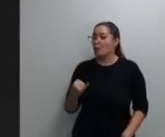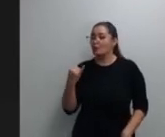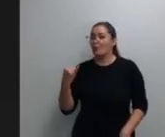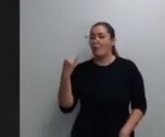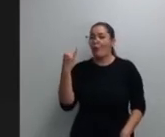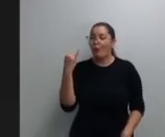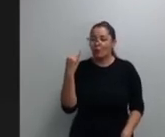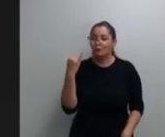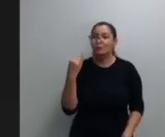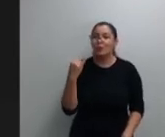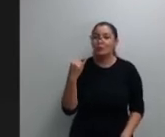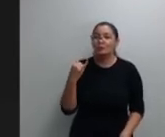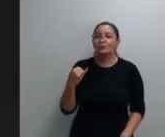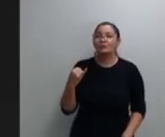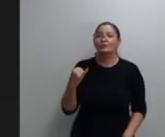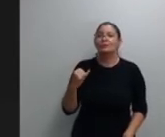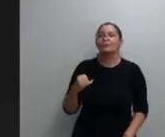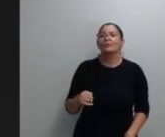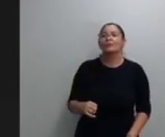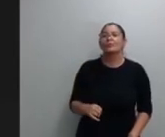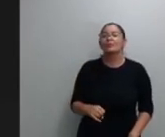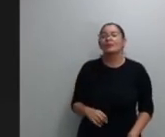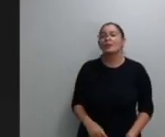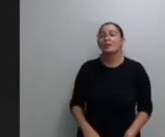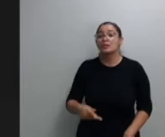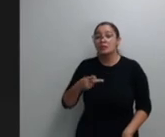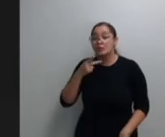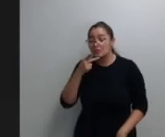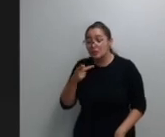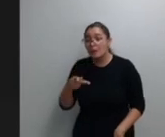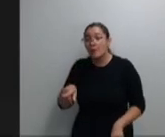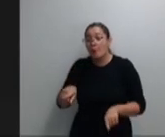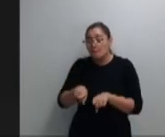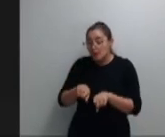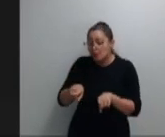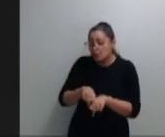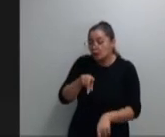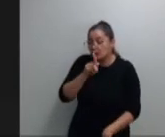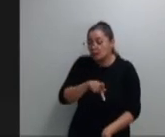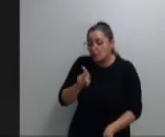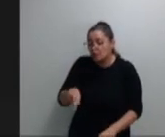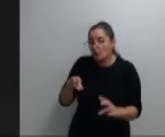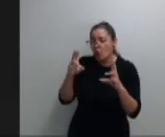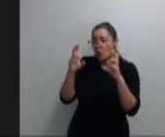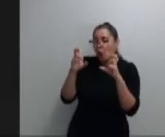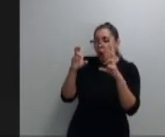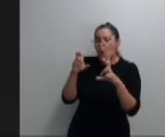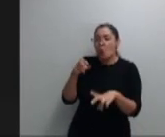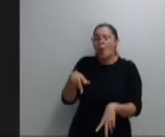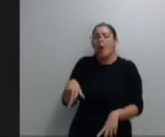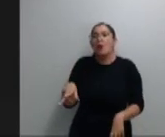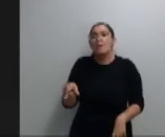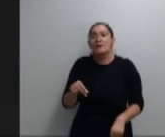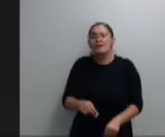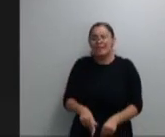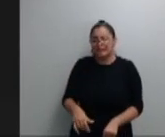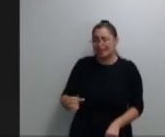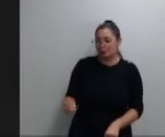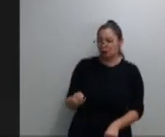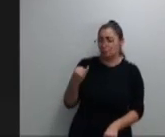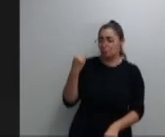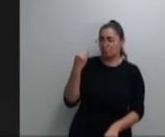atos de concentração diz o professor abro aspas preceito normativo de importância central